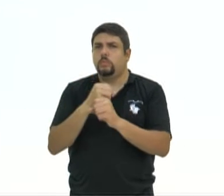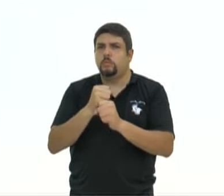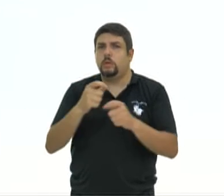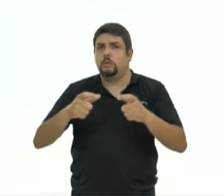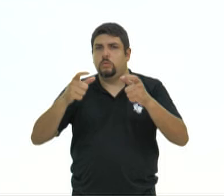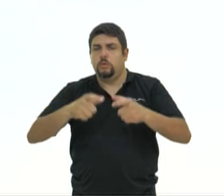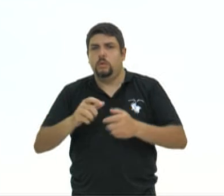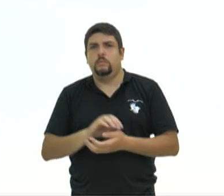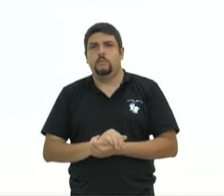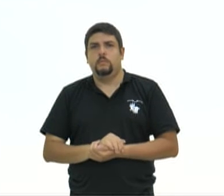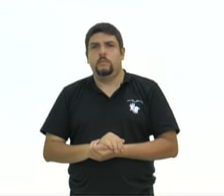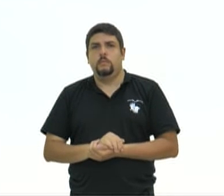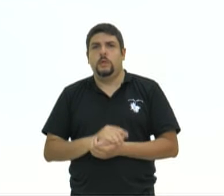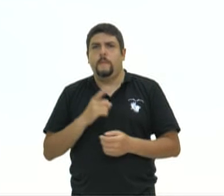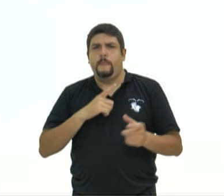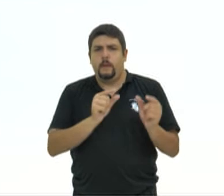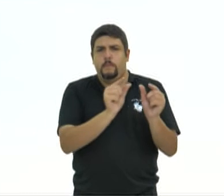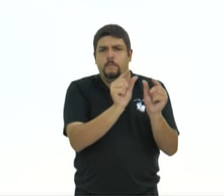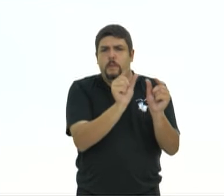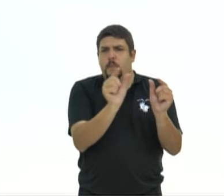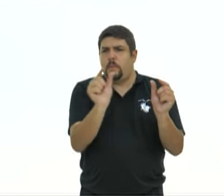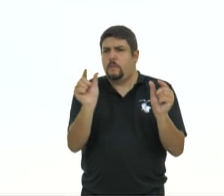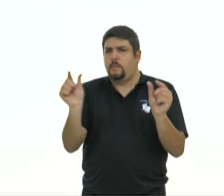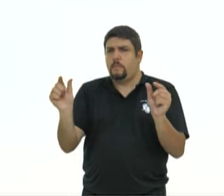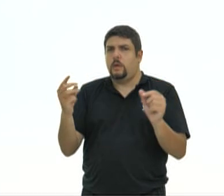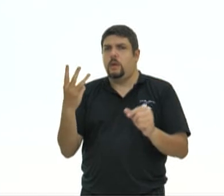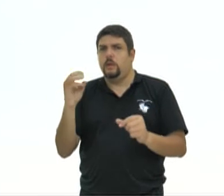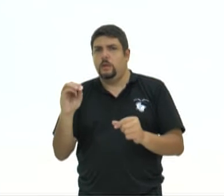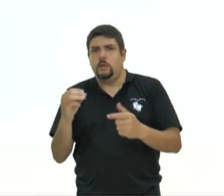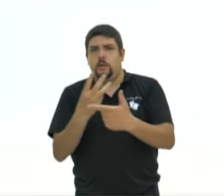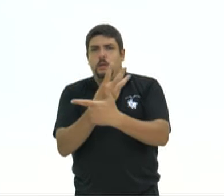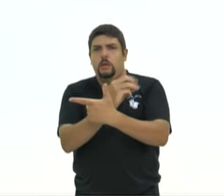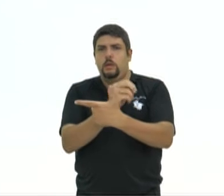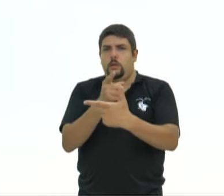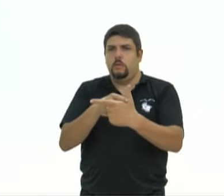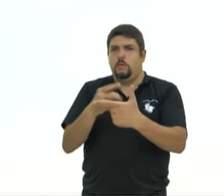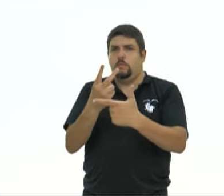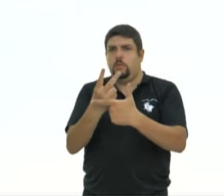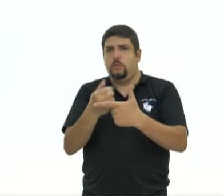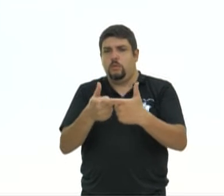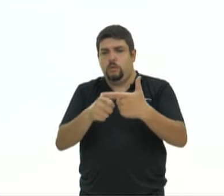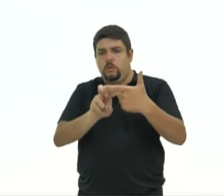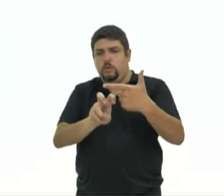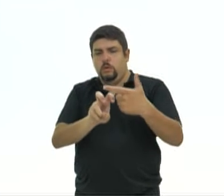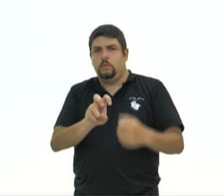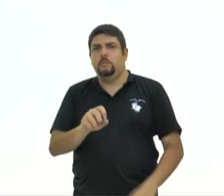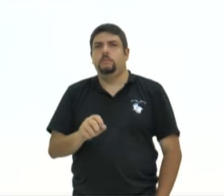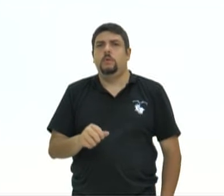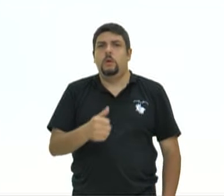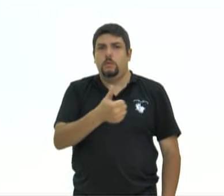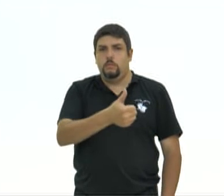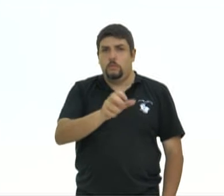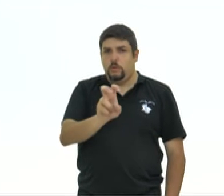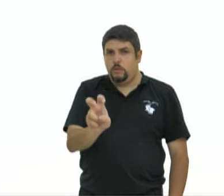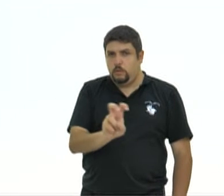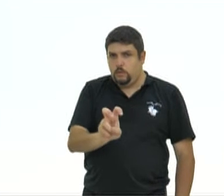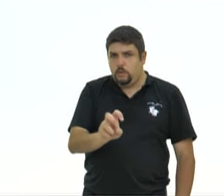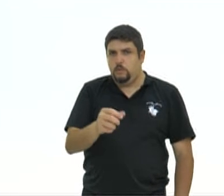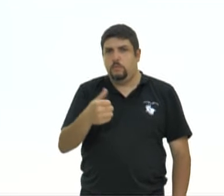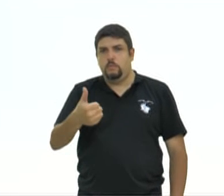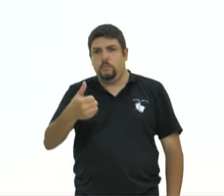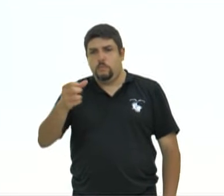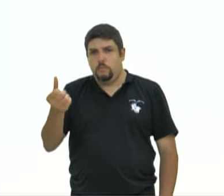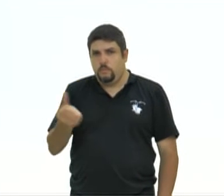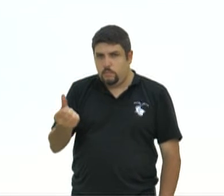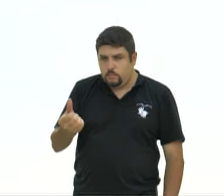30 funcionários, não é? Então, eu vou dividir 30 por 2, dá 15. Agora, eu vou calcular a média entre o 15º termo e o